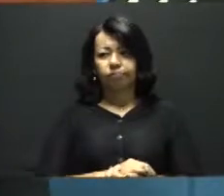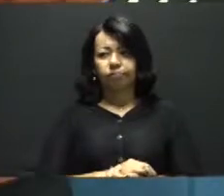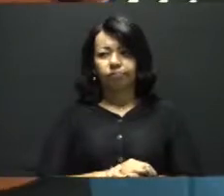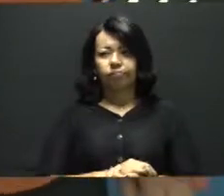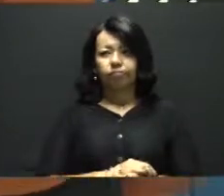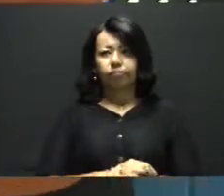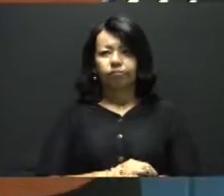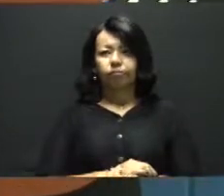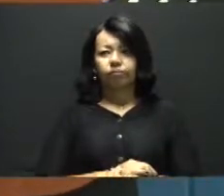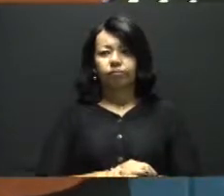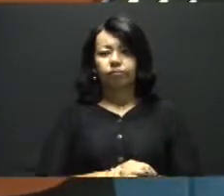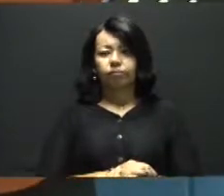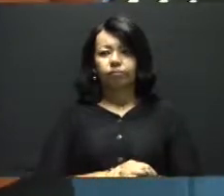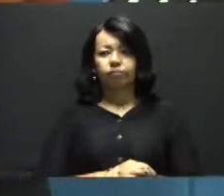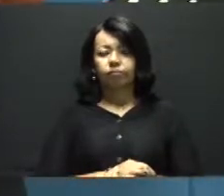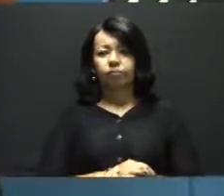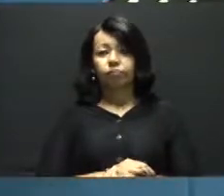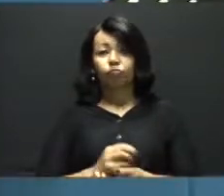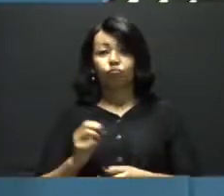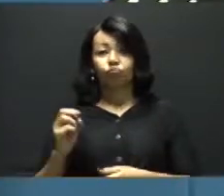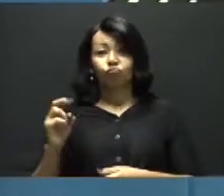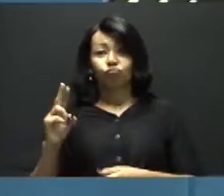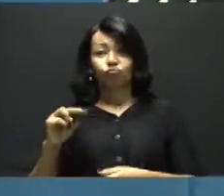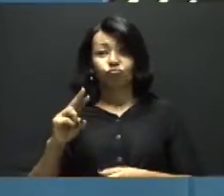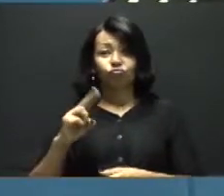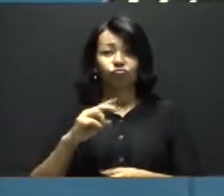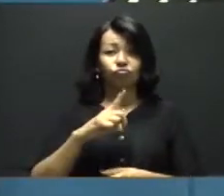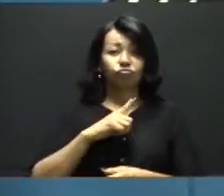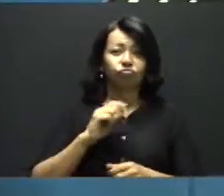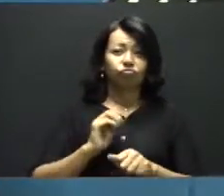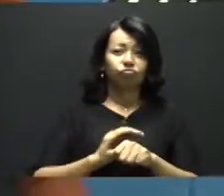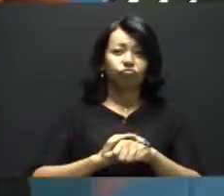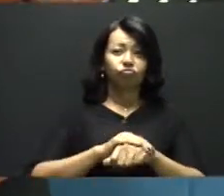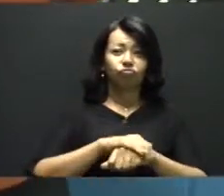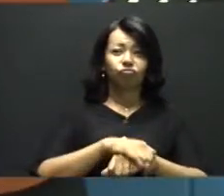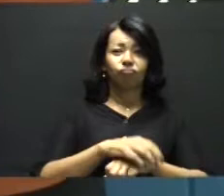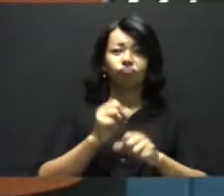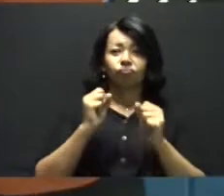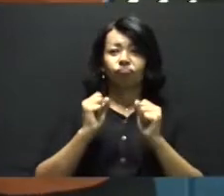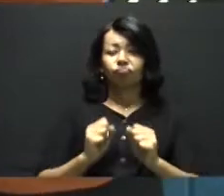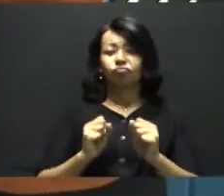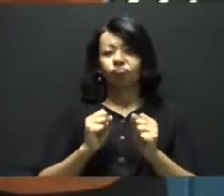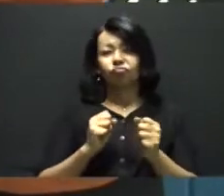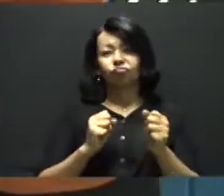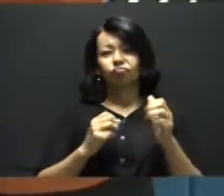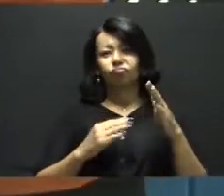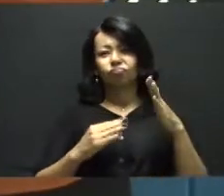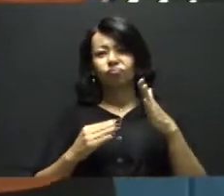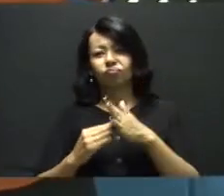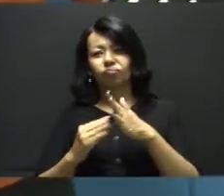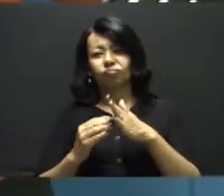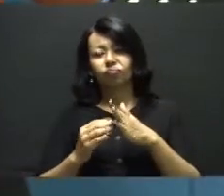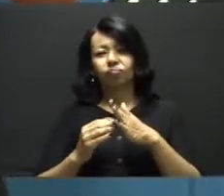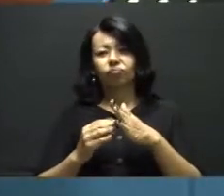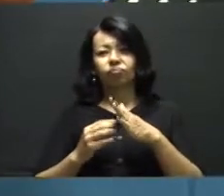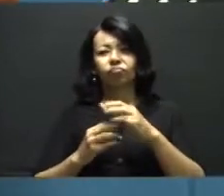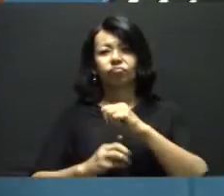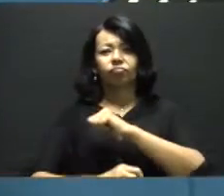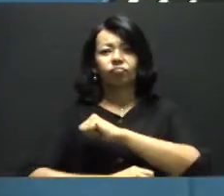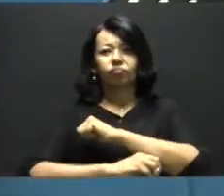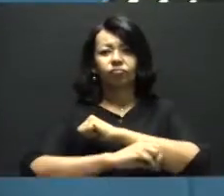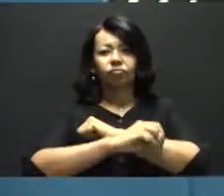nunca houve noite que pudesse impedir ou nascendo o som ea